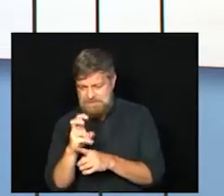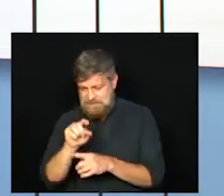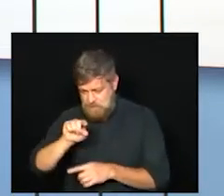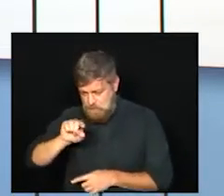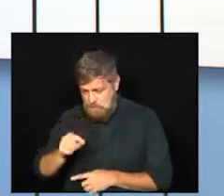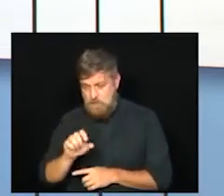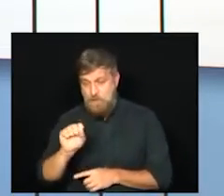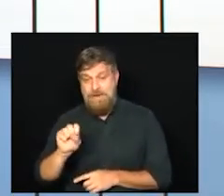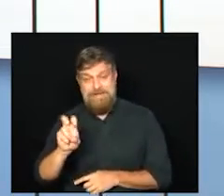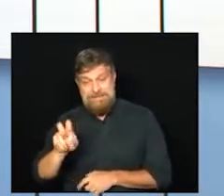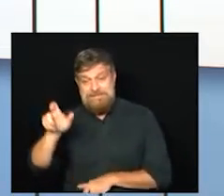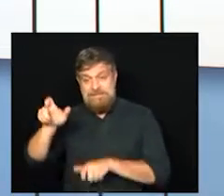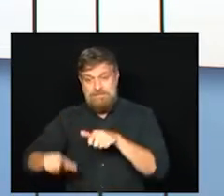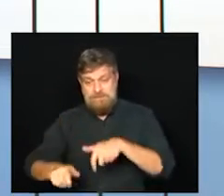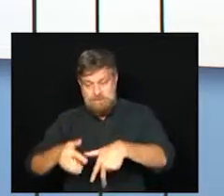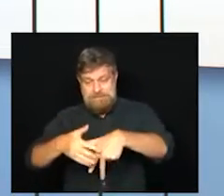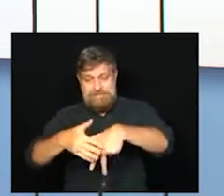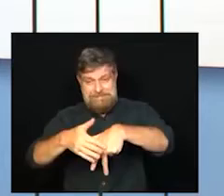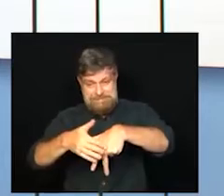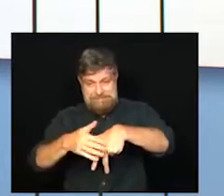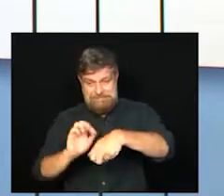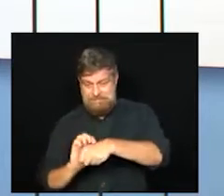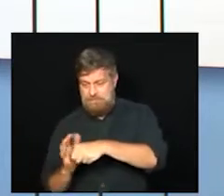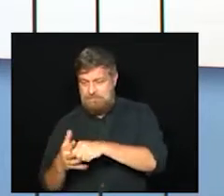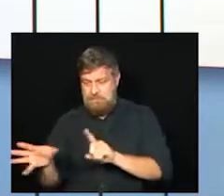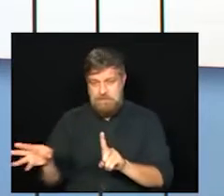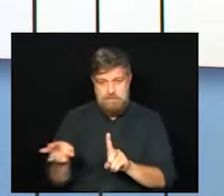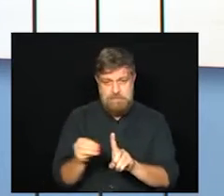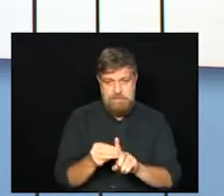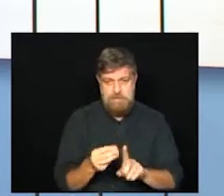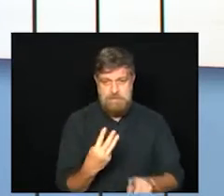20.245.085 casos da Covid-19. São